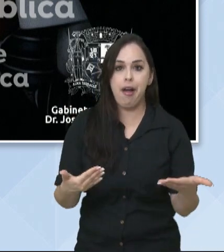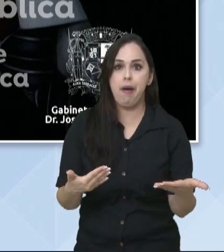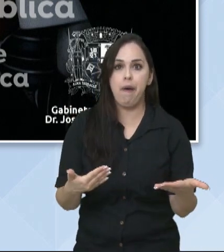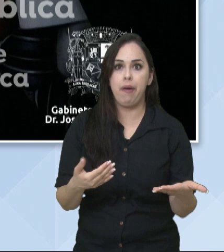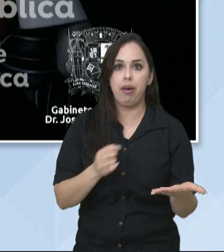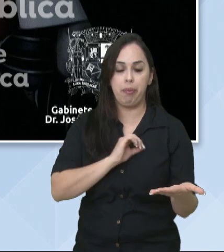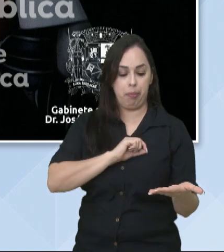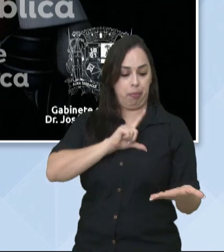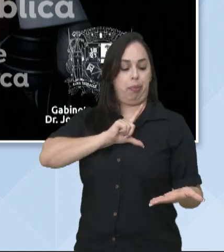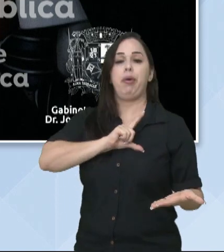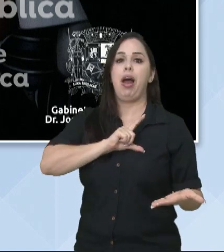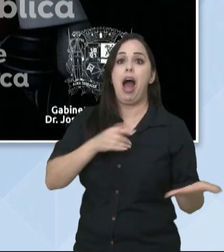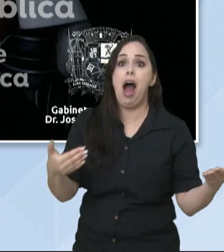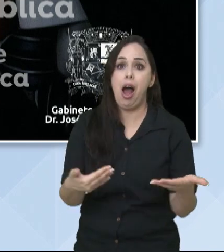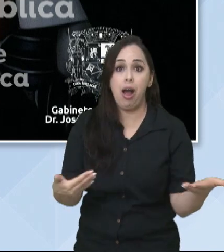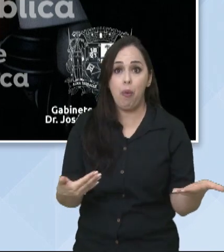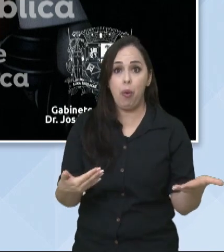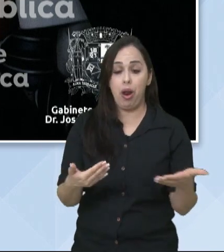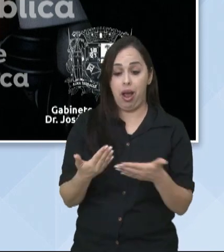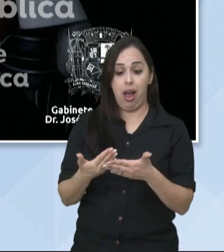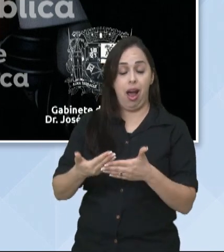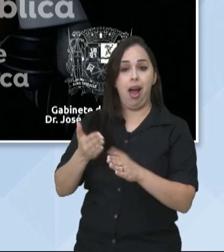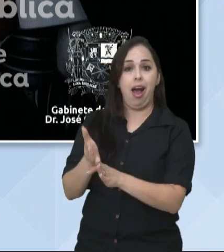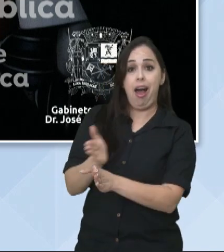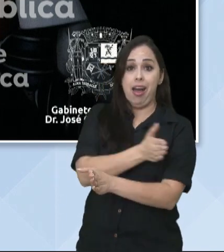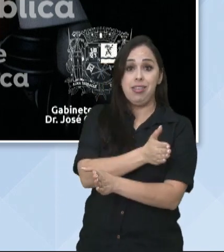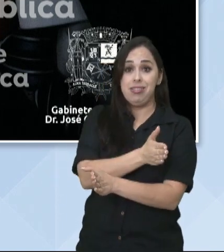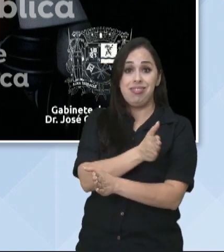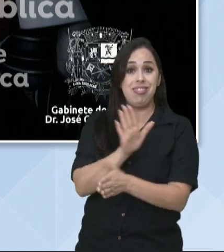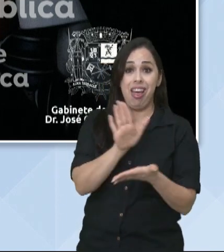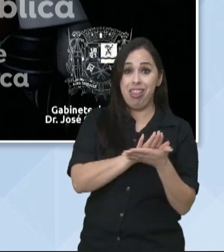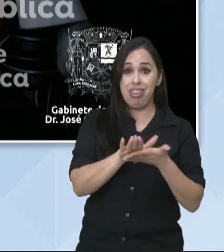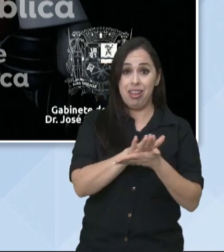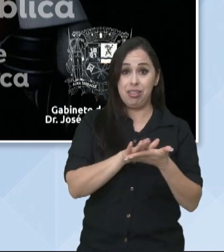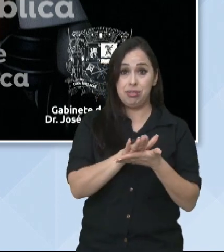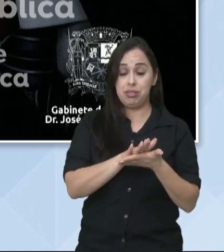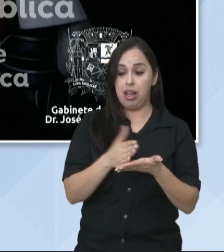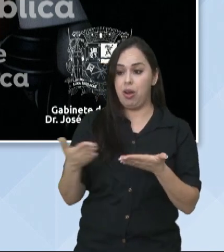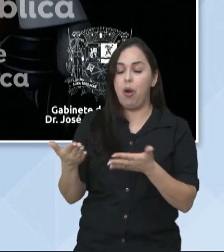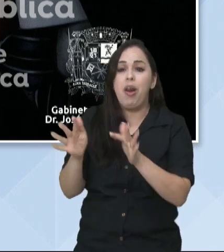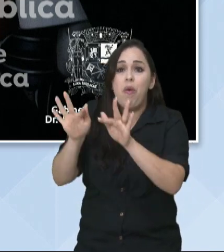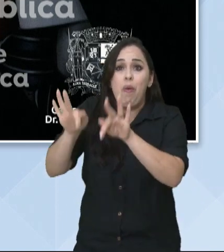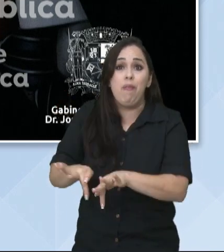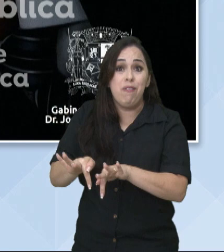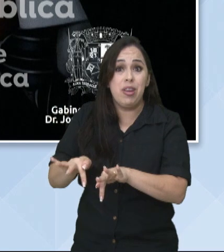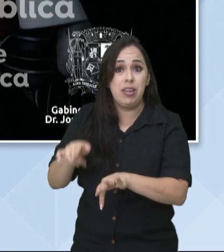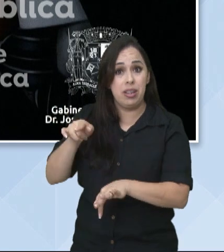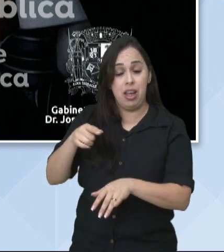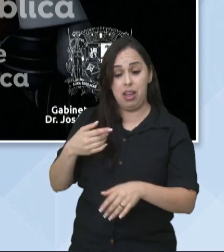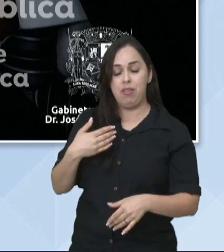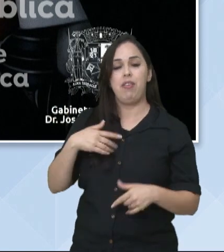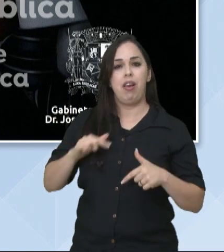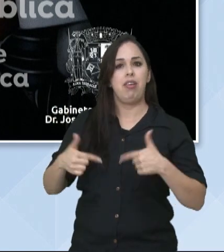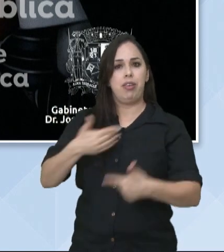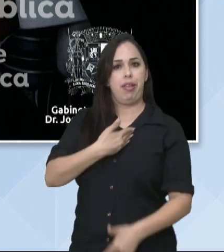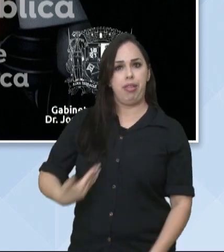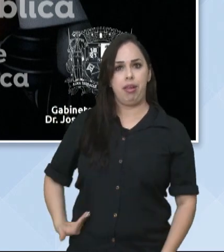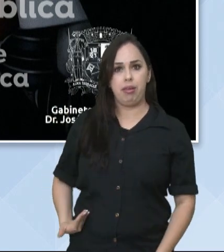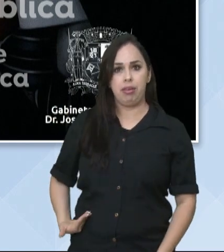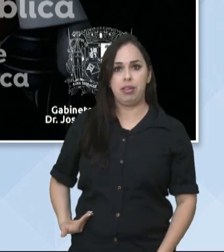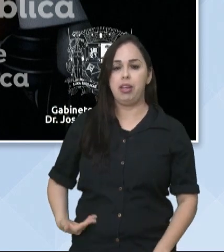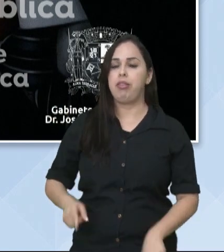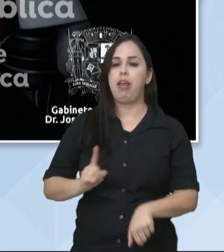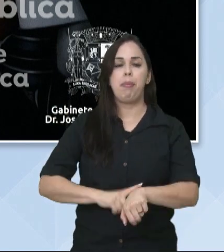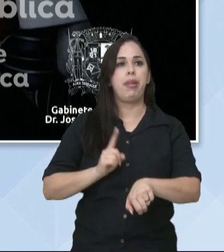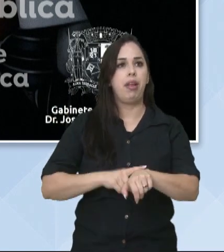um aumento de salário mínimo real para ninguém. Então, no final do mandato dele, que ele foi falar de política pública, e o tempo